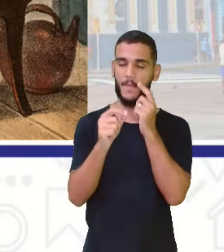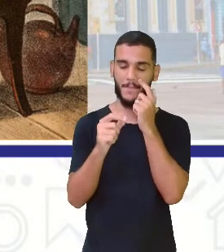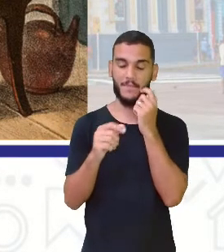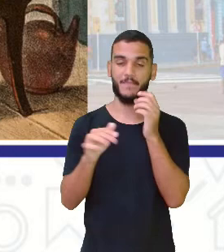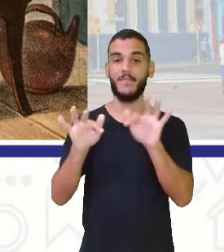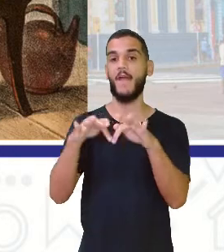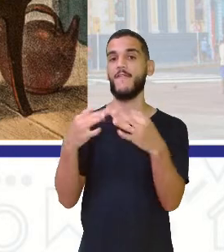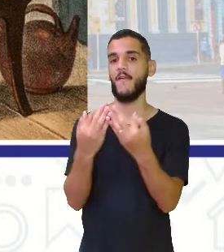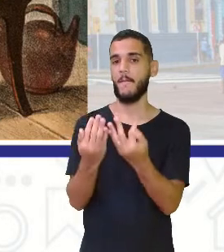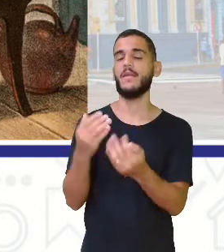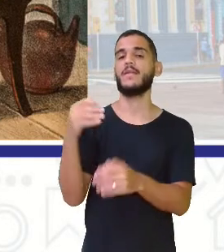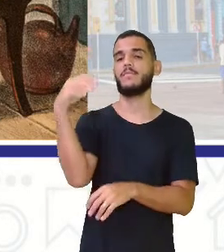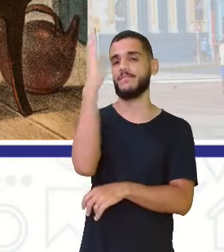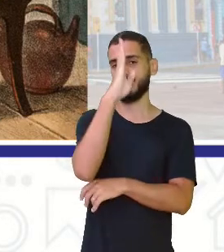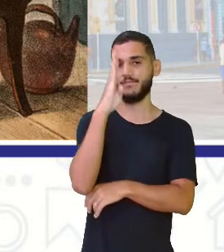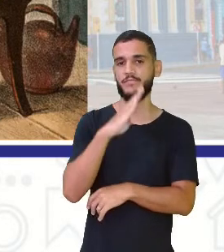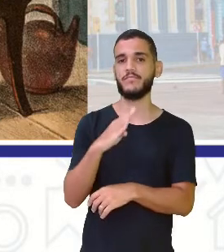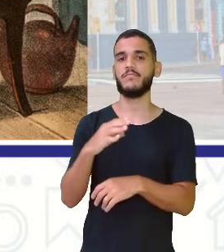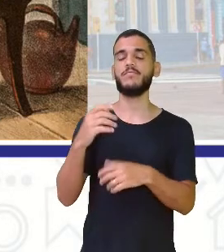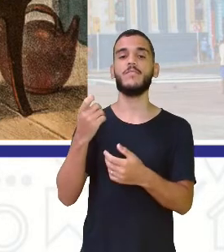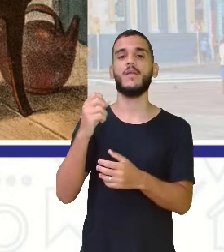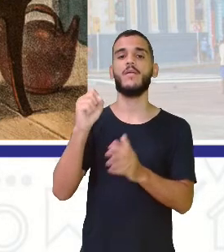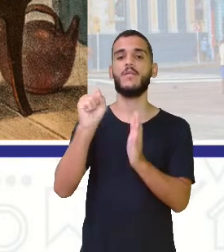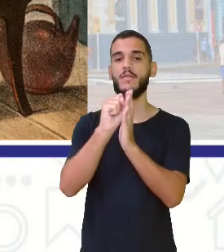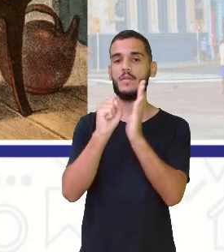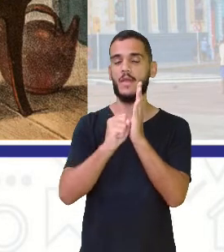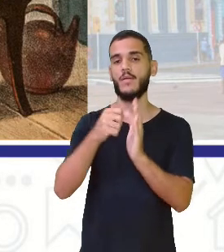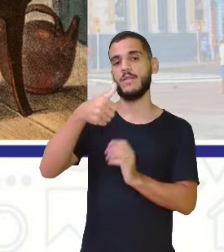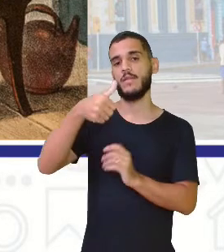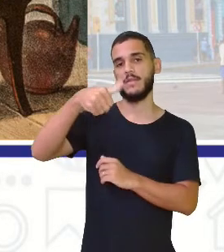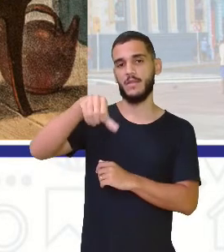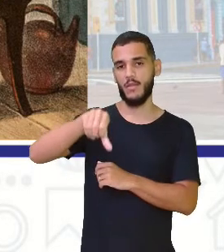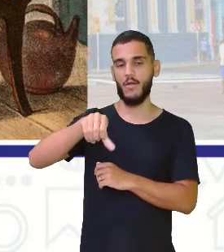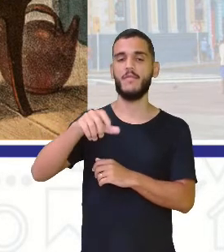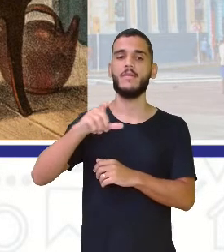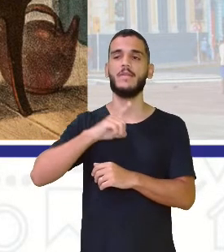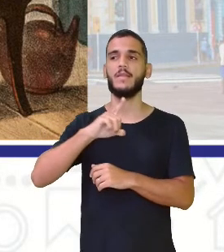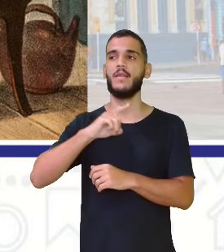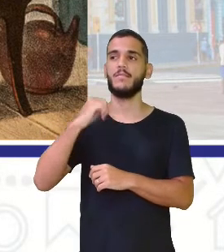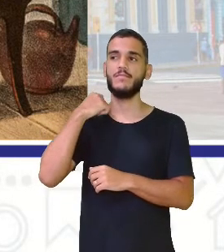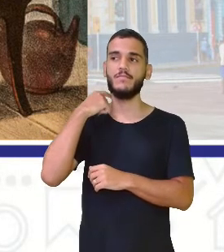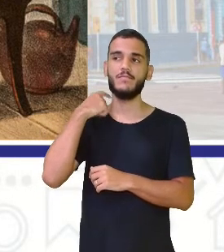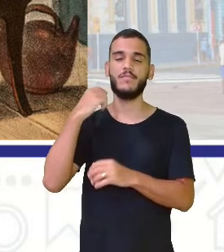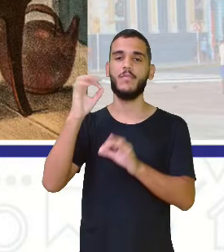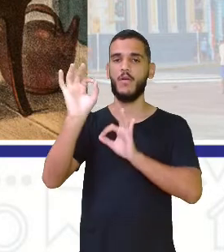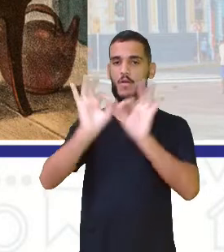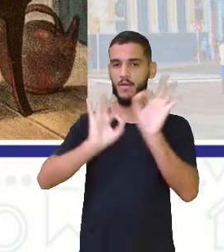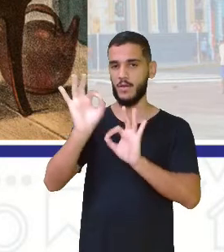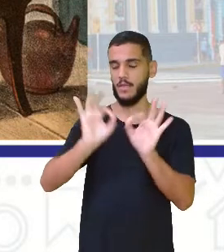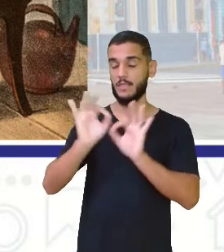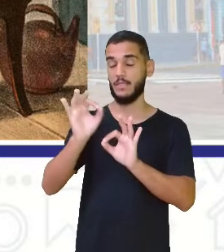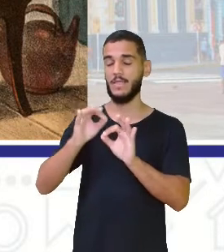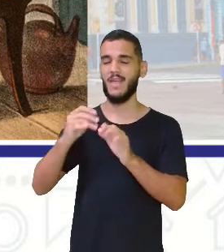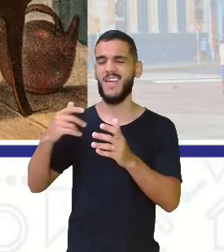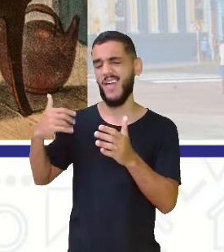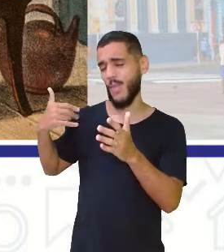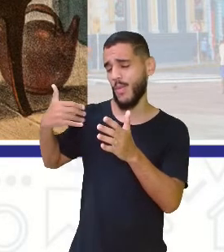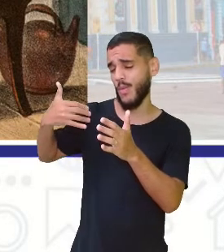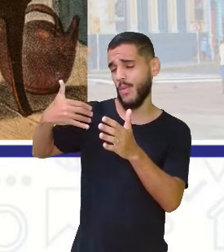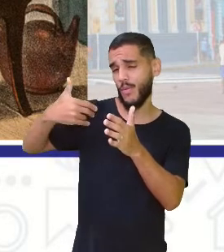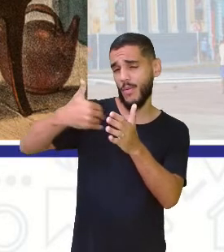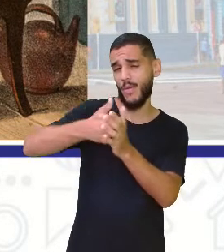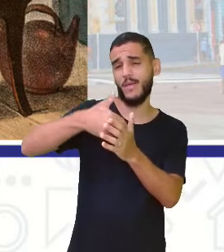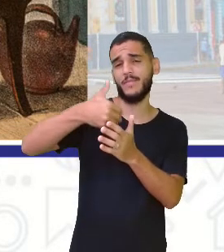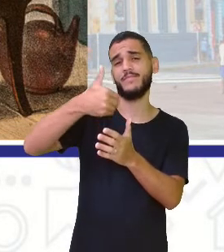no século XIX, mas essa estrutura, certo, que se prolongou até o século